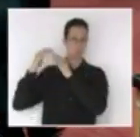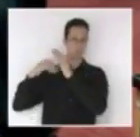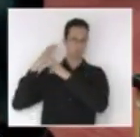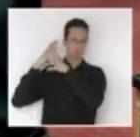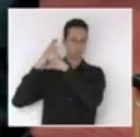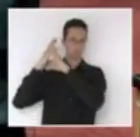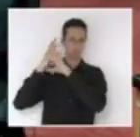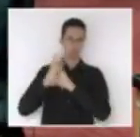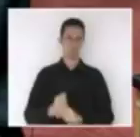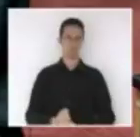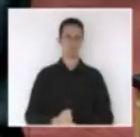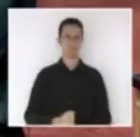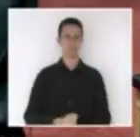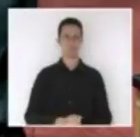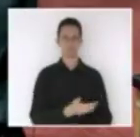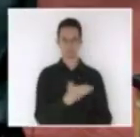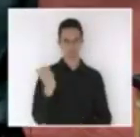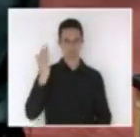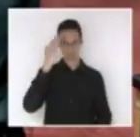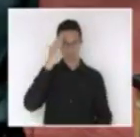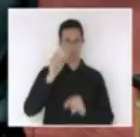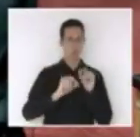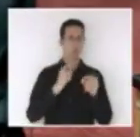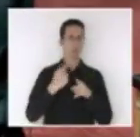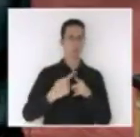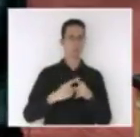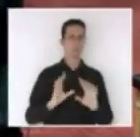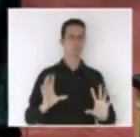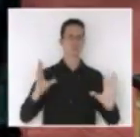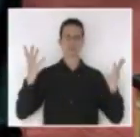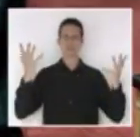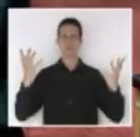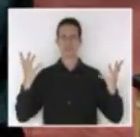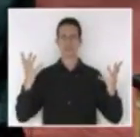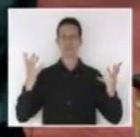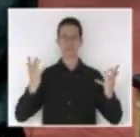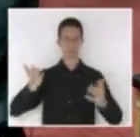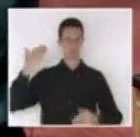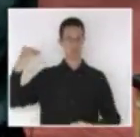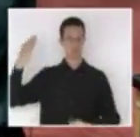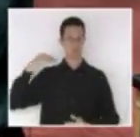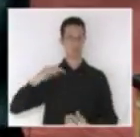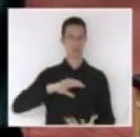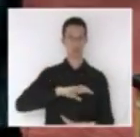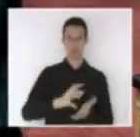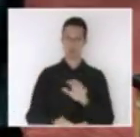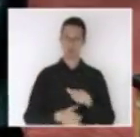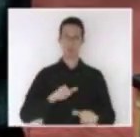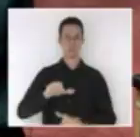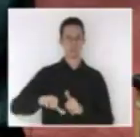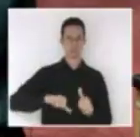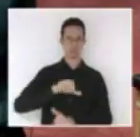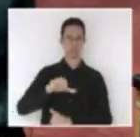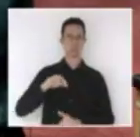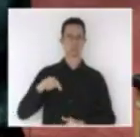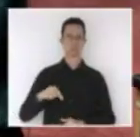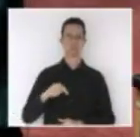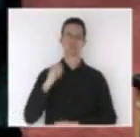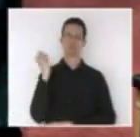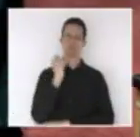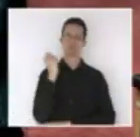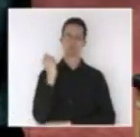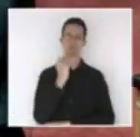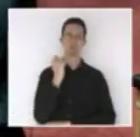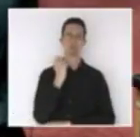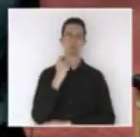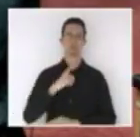Quem sabe o que significa essa comemoração? Que houve uma revolução e a pampa foi sacudida e a epopeia